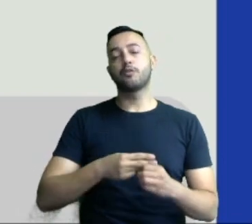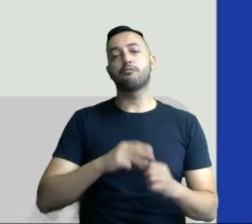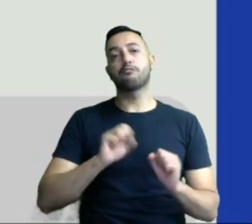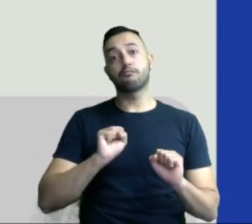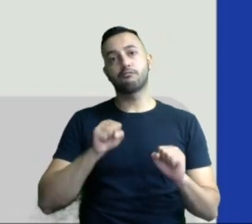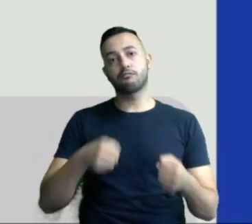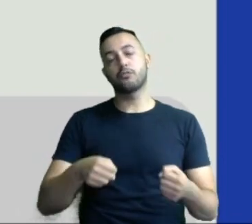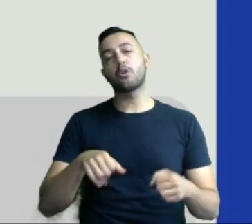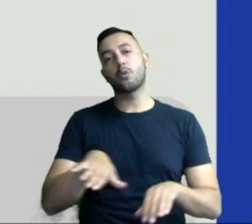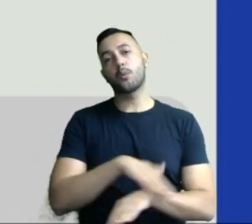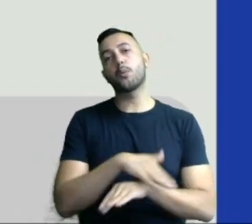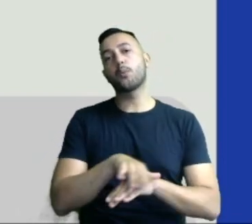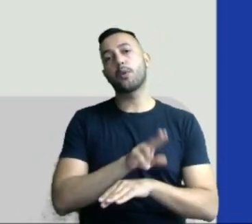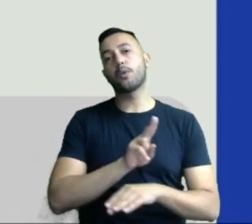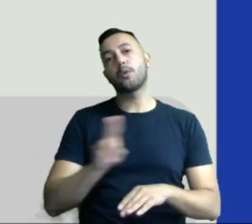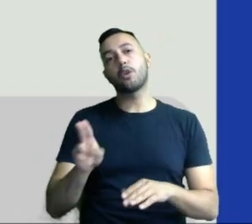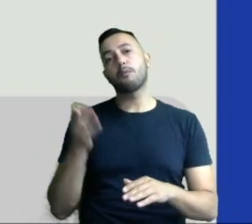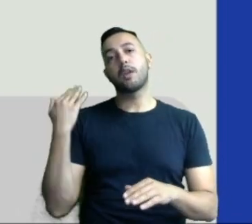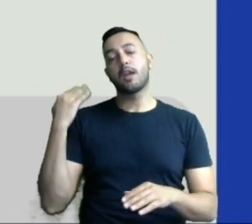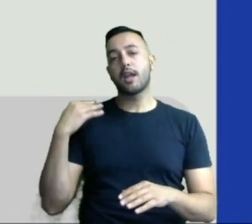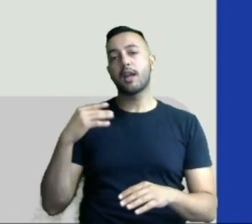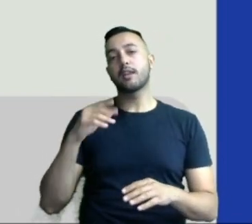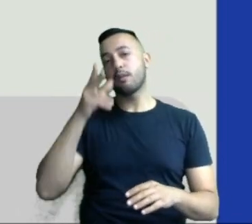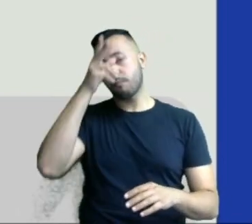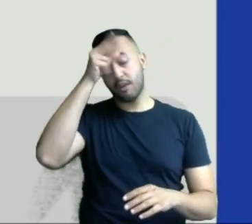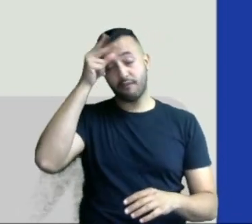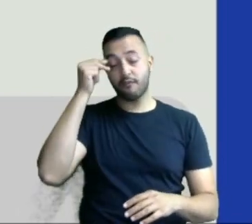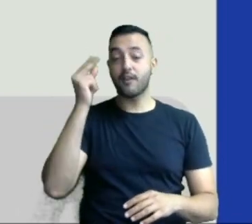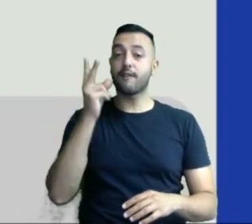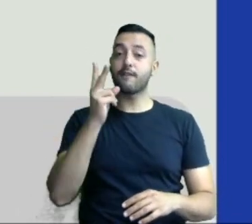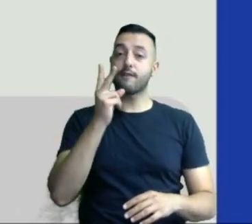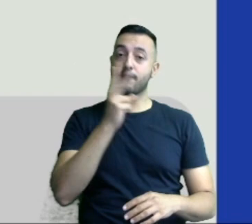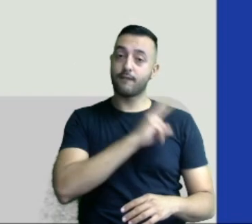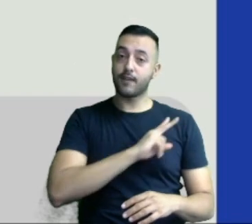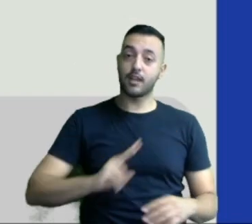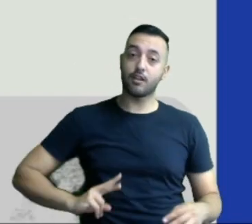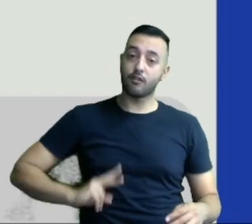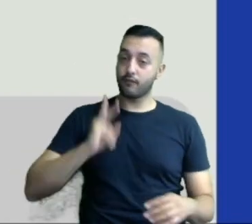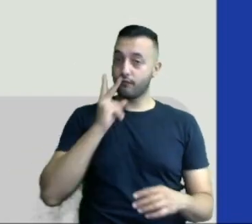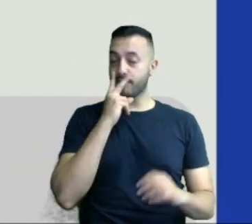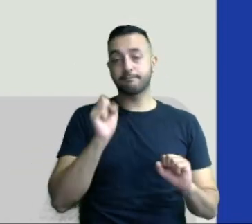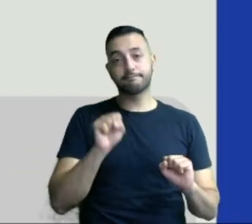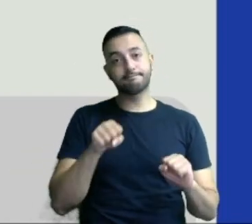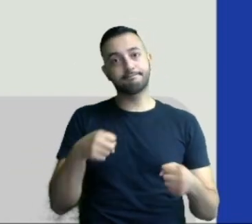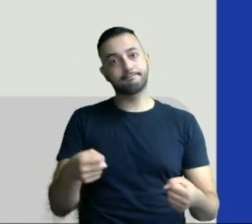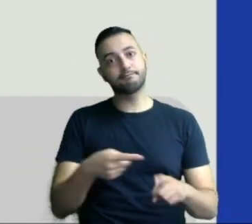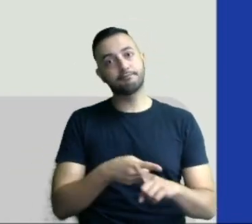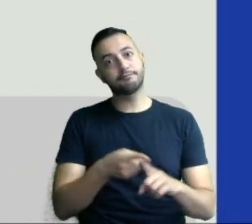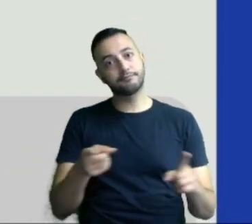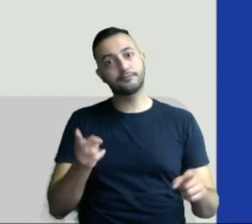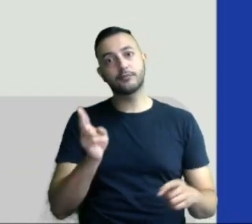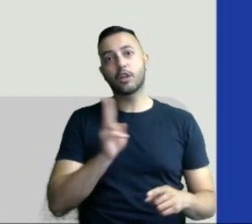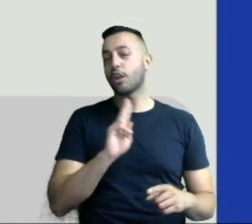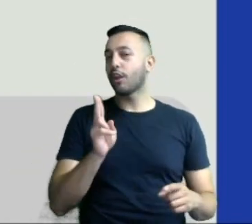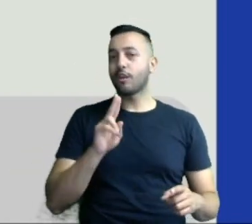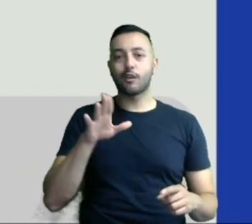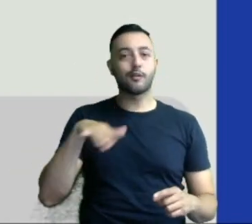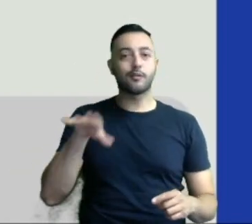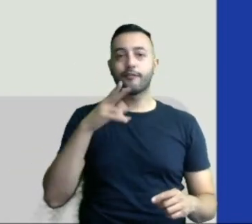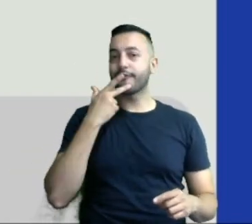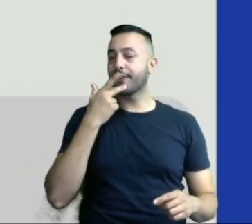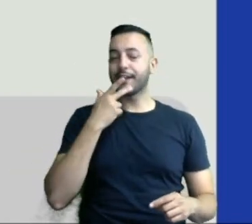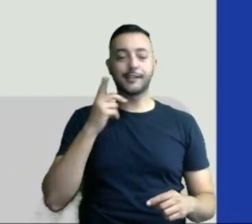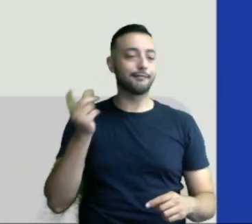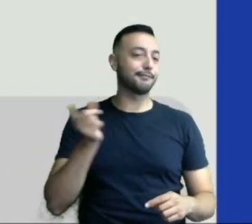batizar a via com o nome do antigo prefeito e vereador de Vitória de Santo Antão. Apesar do esforço, o nome ainda não caiu nas graças do